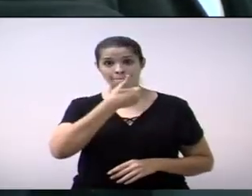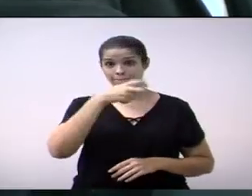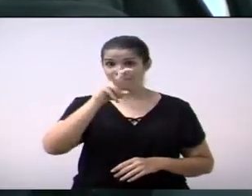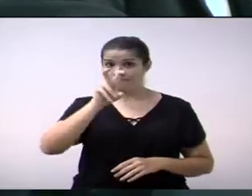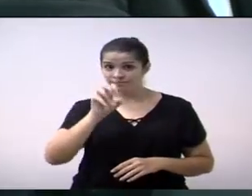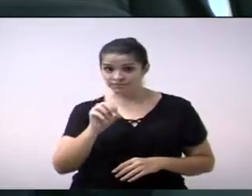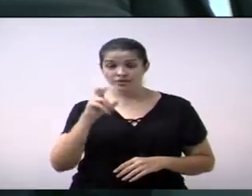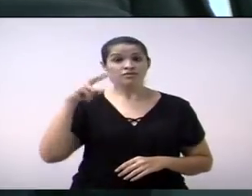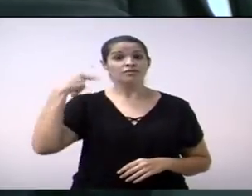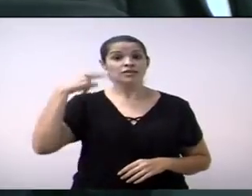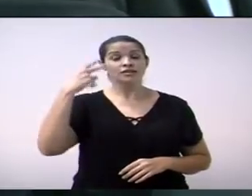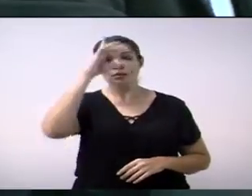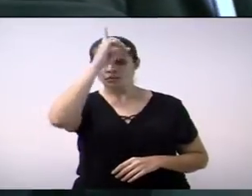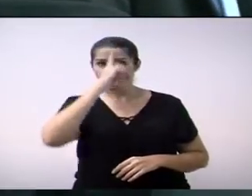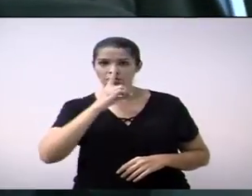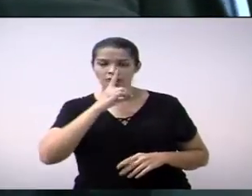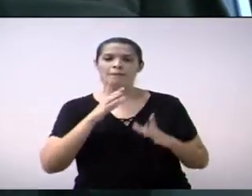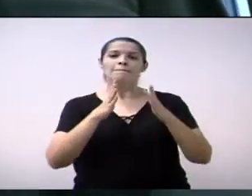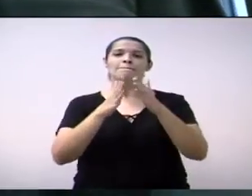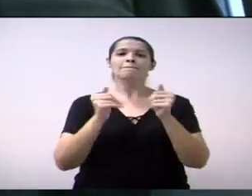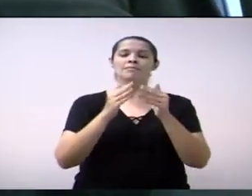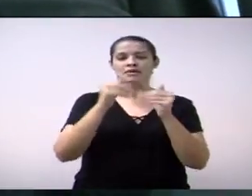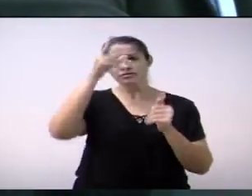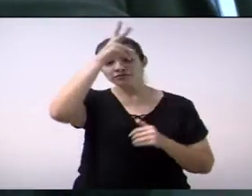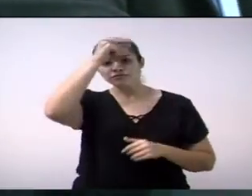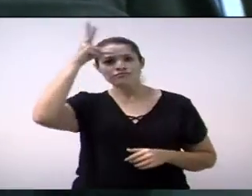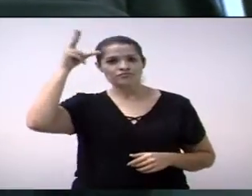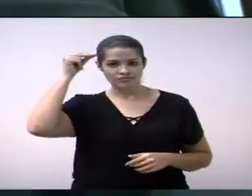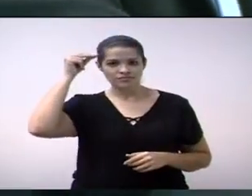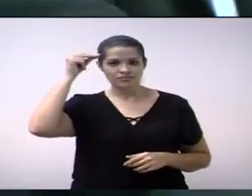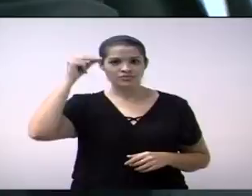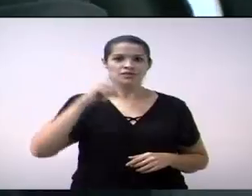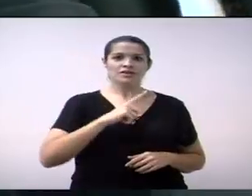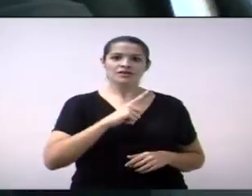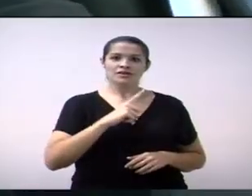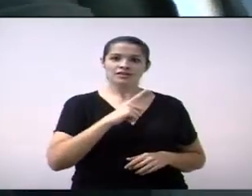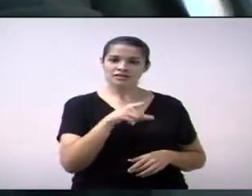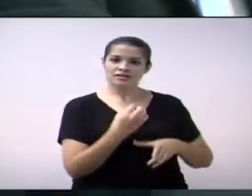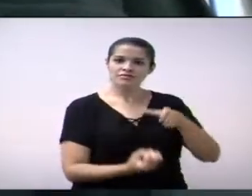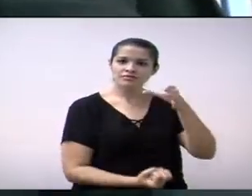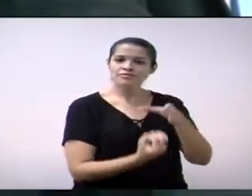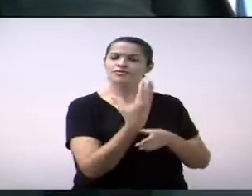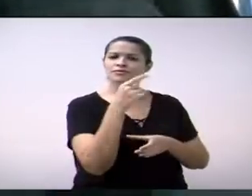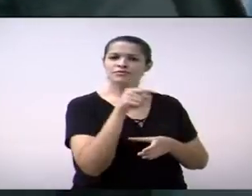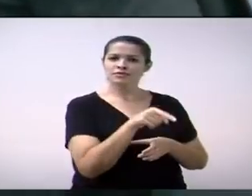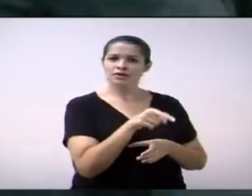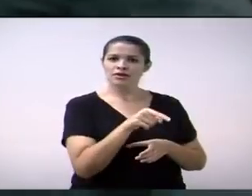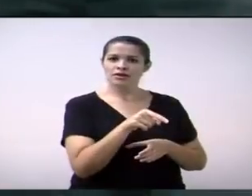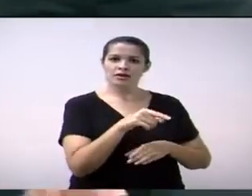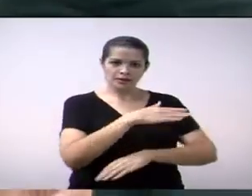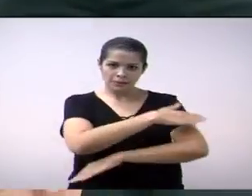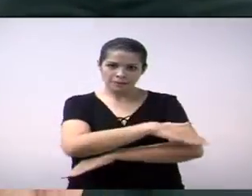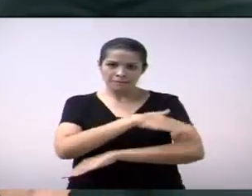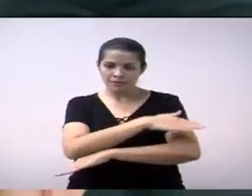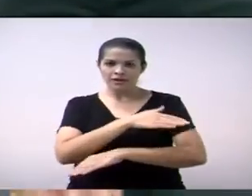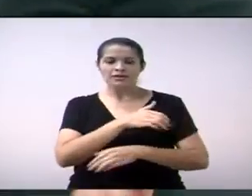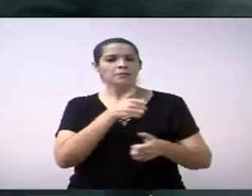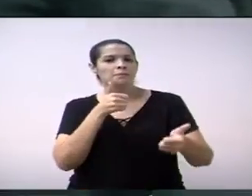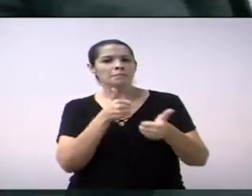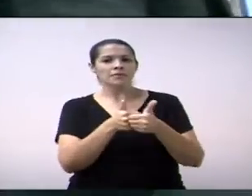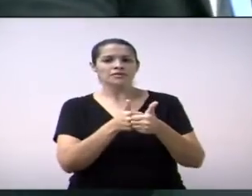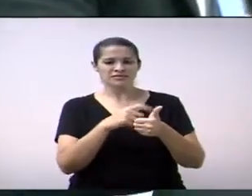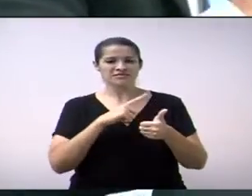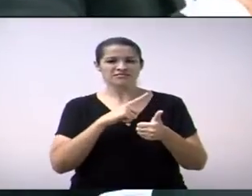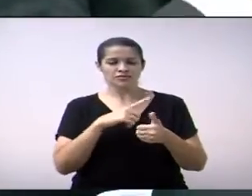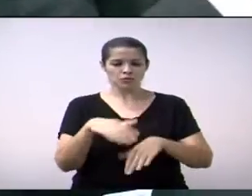vereador Loira, indicando ao Executivo a ampla reforma e instalação de academia ao ar livre na praça localizada no cruzamento da